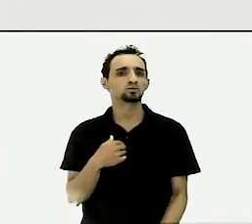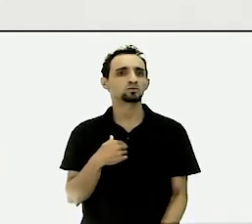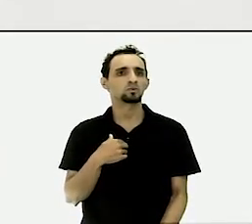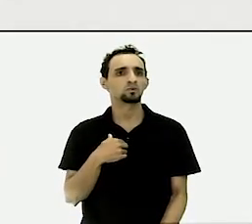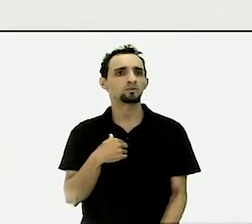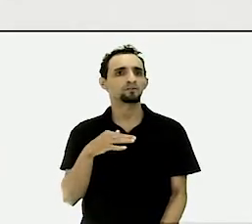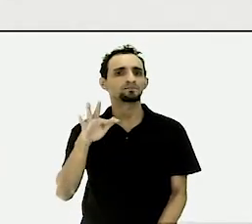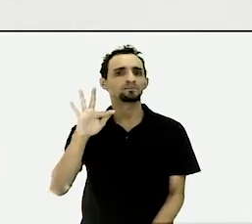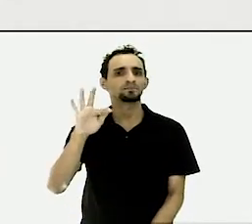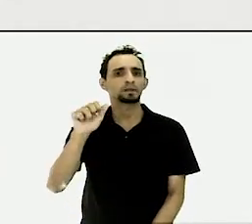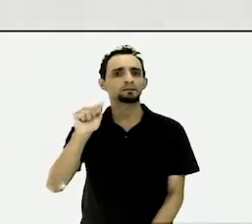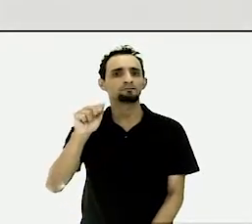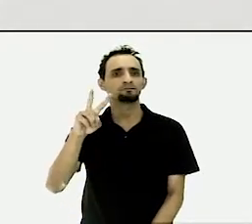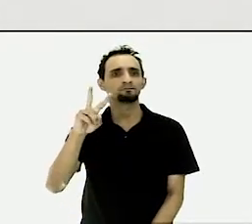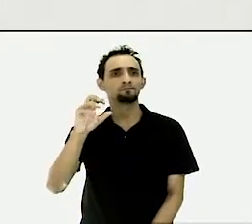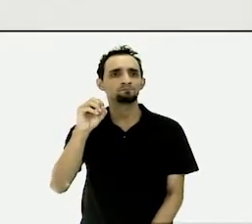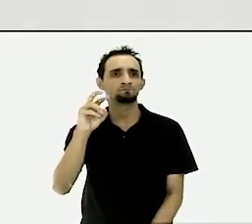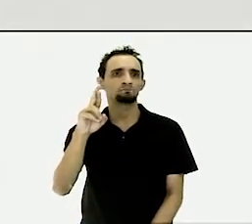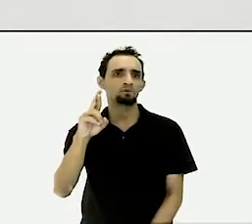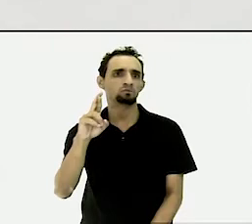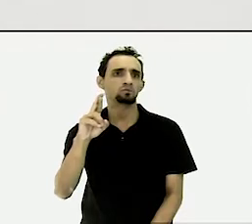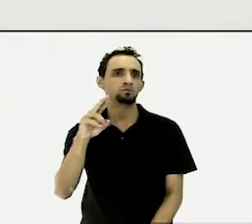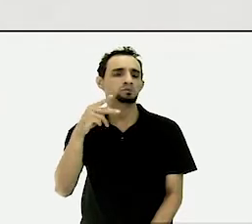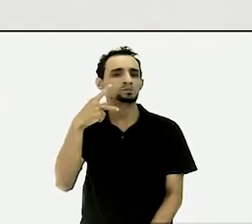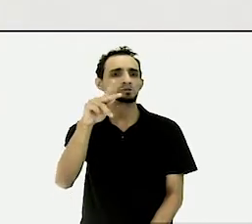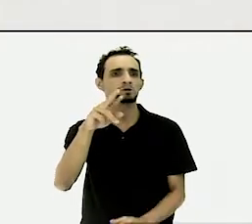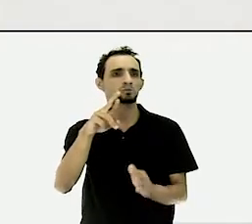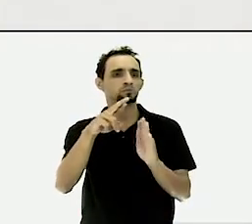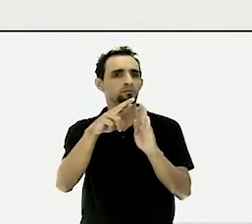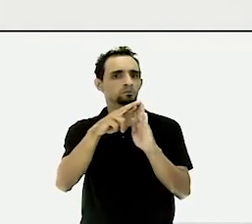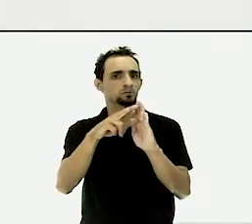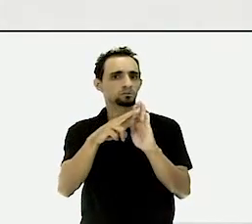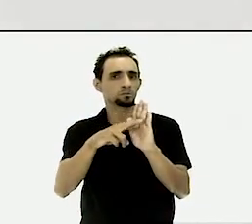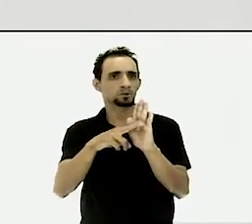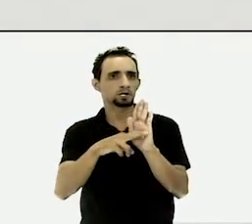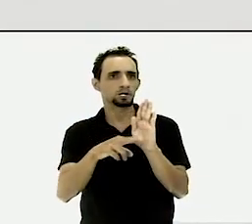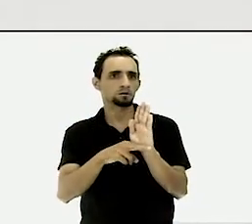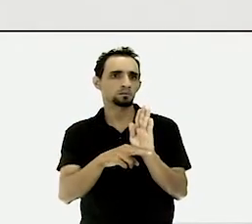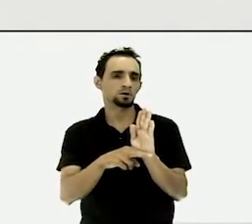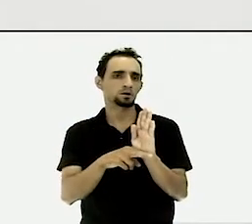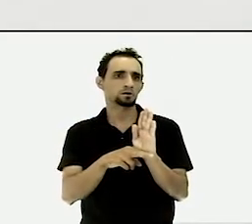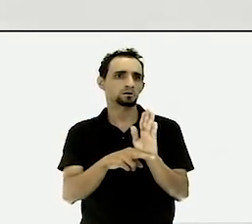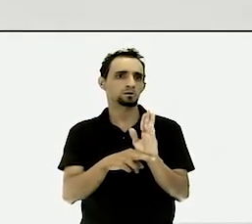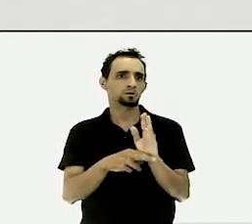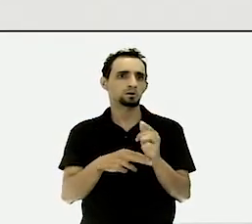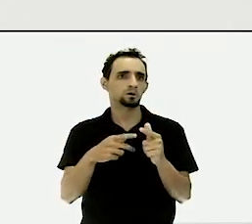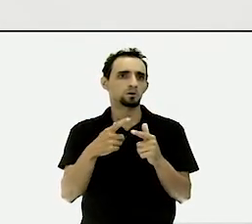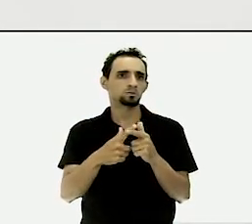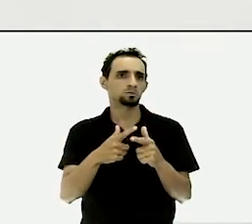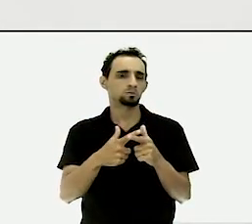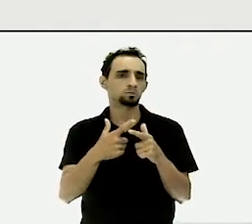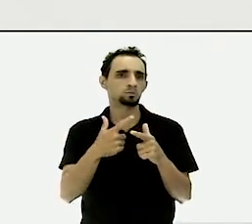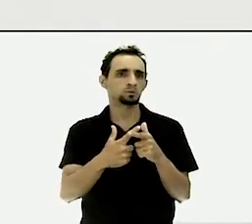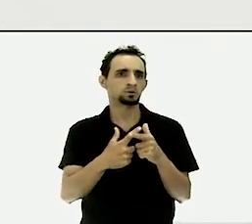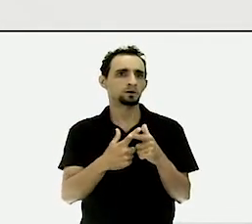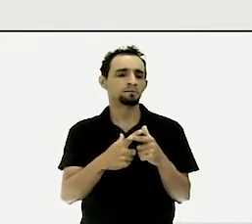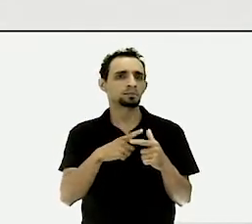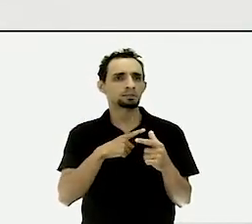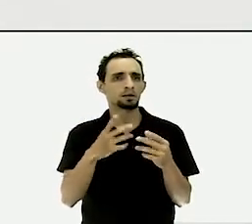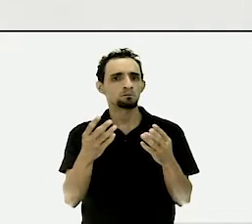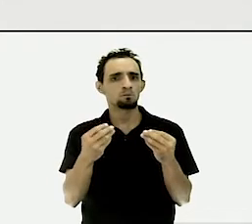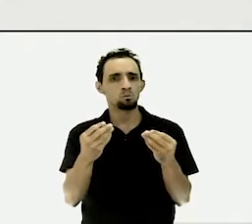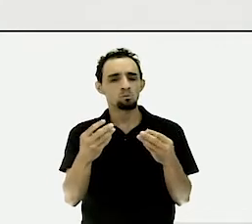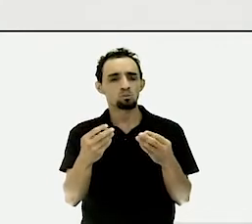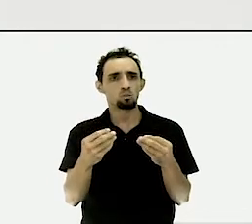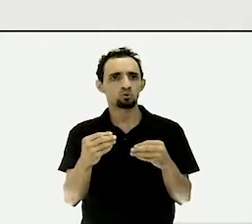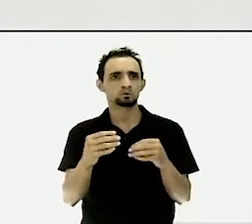que a lei tinha que ser mais rígida perante a quem bate mulher. Eu sei que tem a Lei Maria da Penha, mas eu assisto muito alguns canais de televisão,